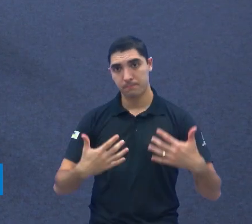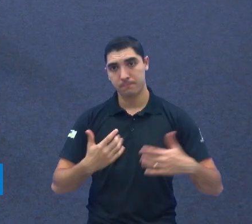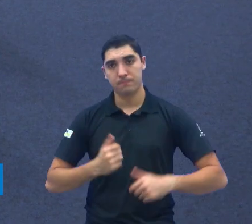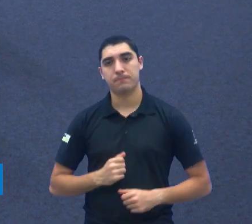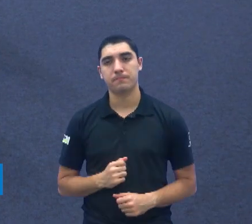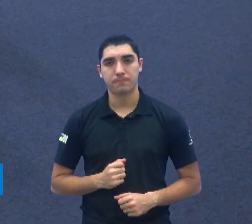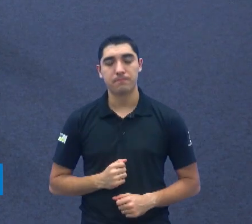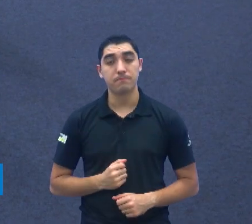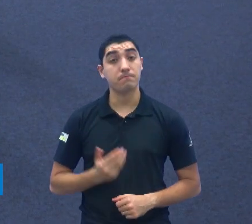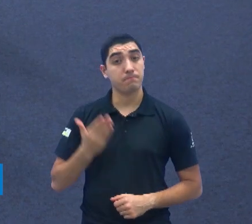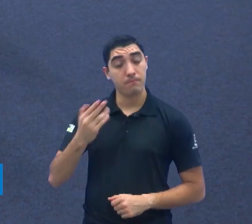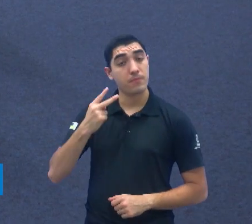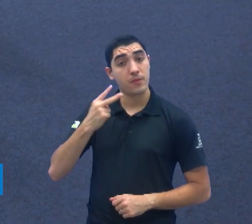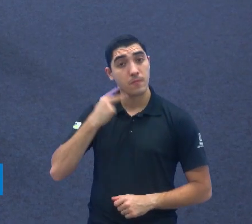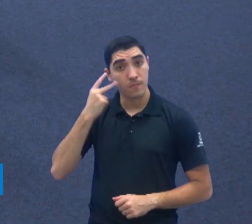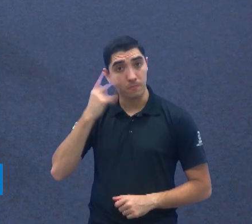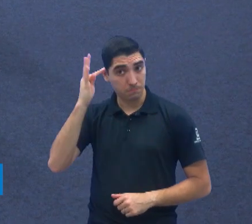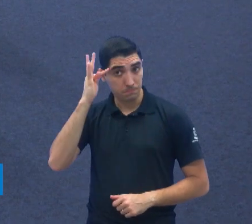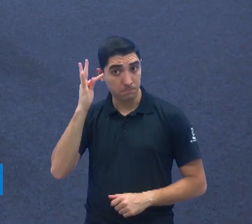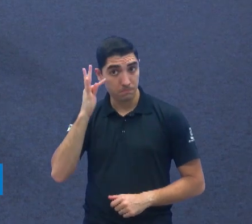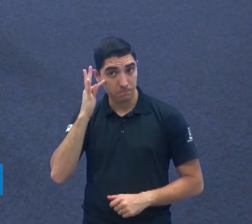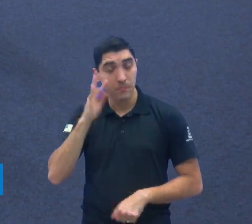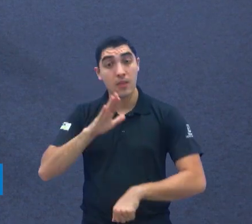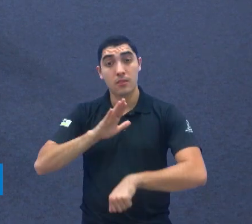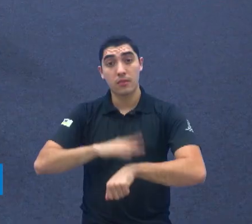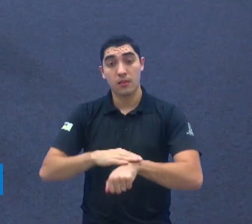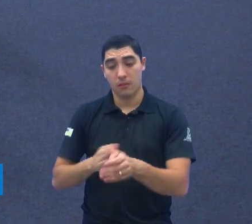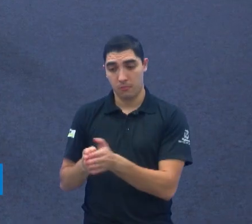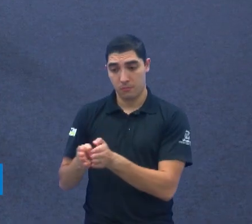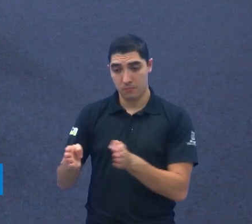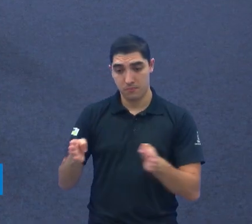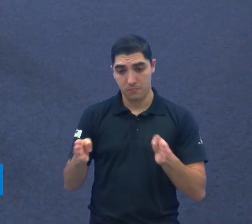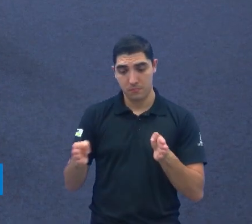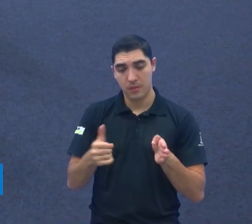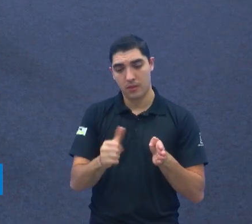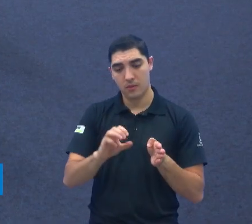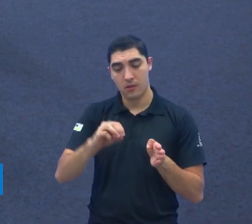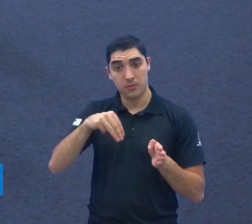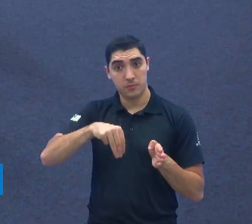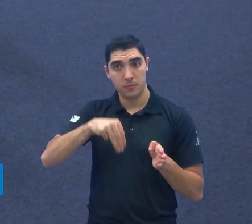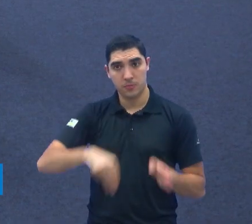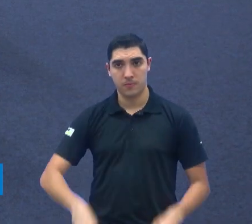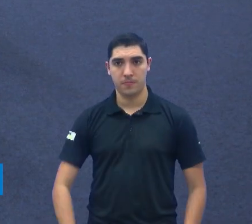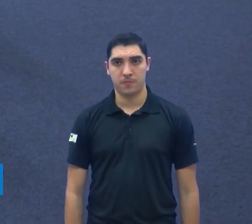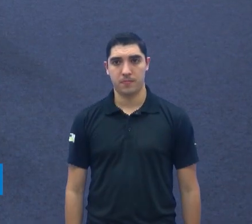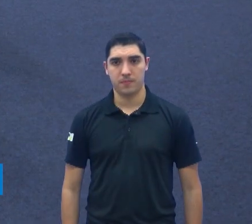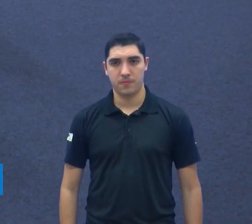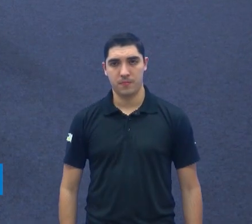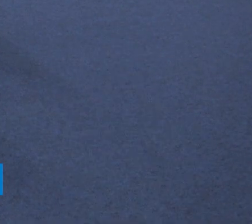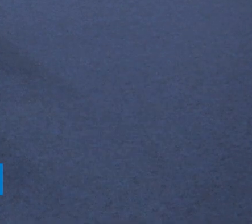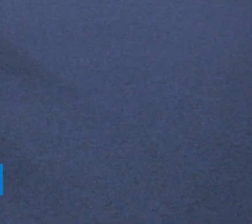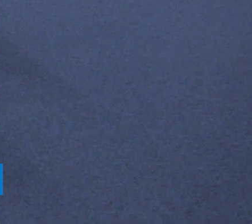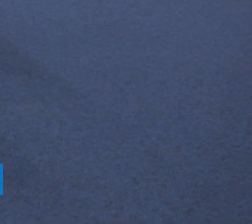o vereador Tomás Henrique. Vossa Excelência tem um tempo de 10 minutos, vereador.